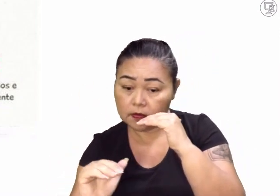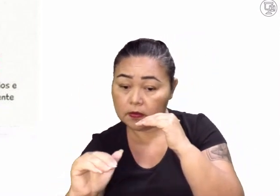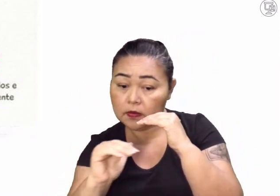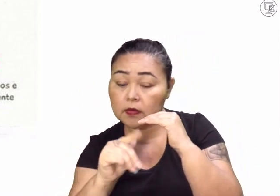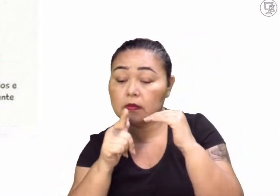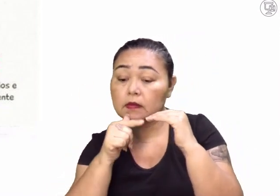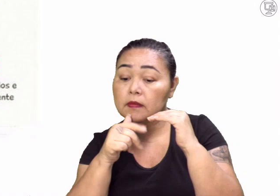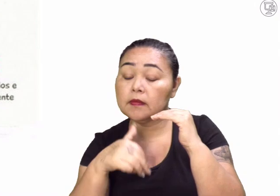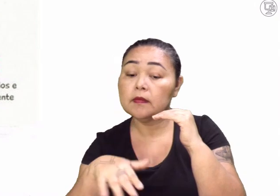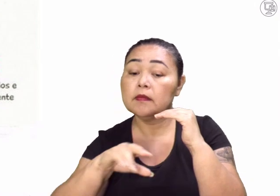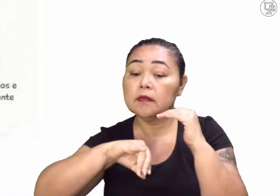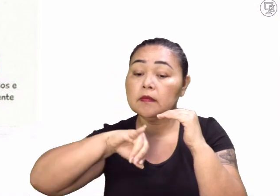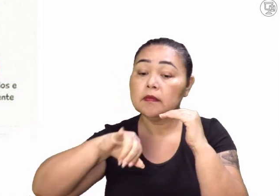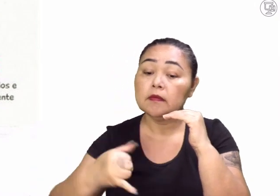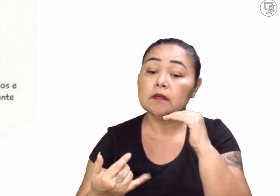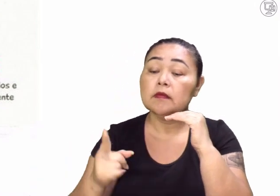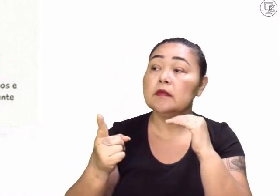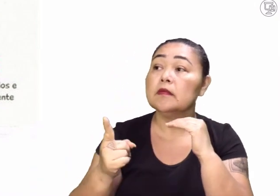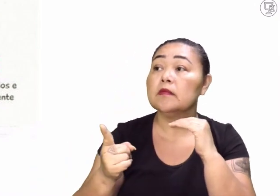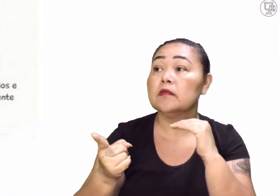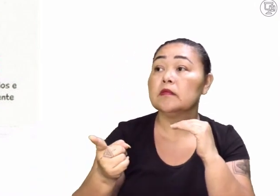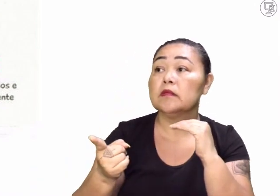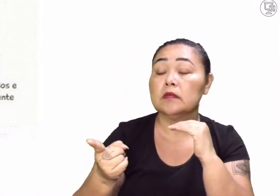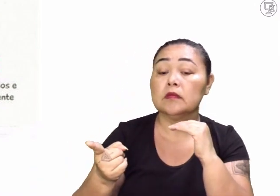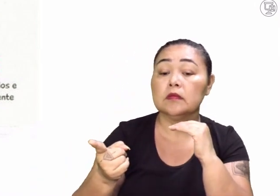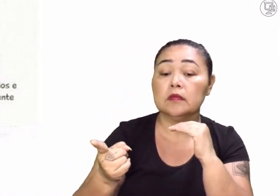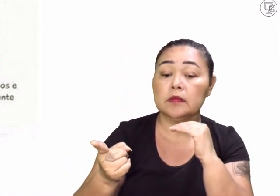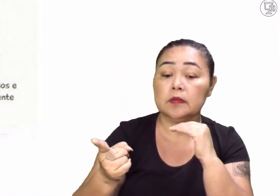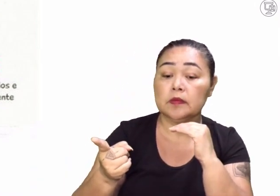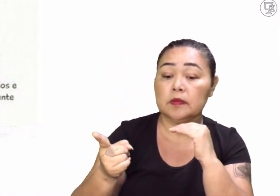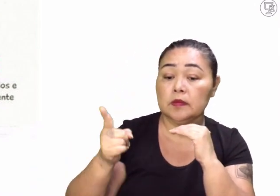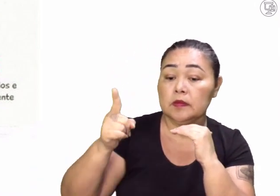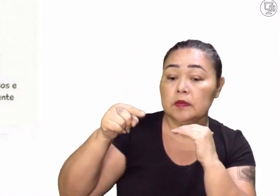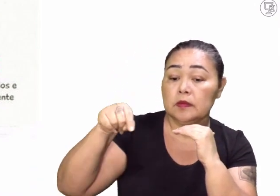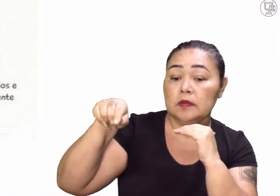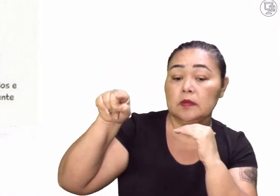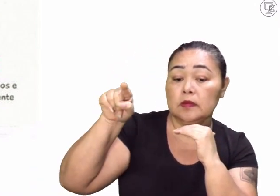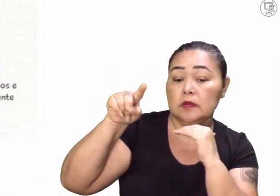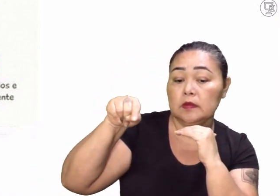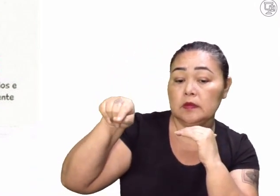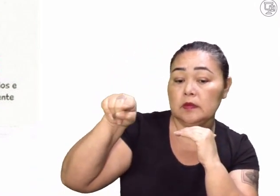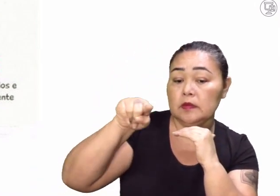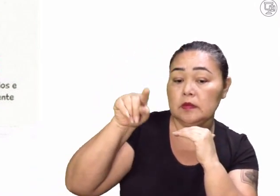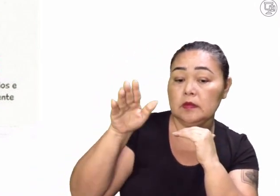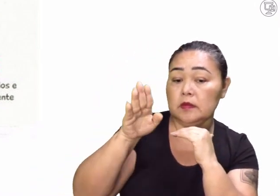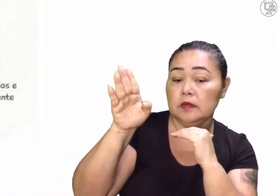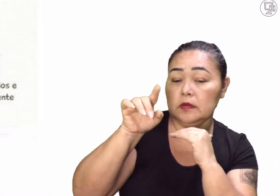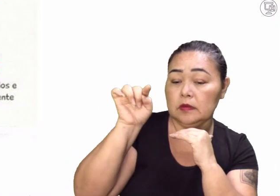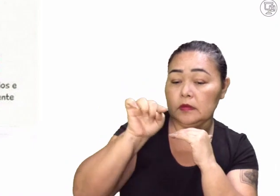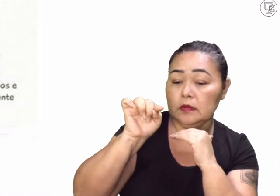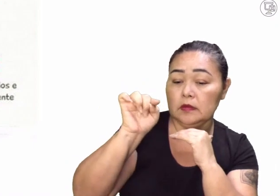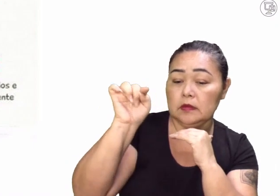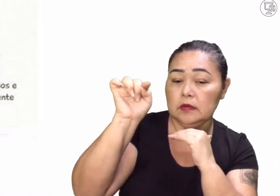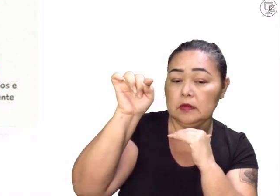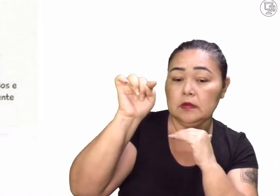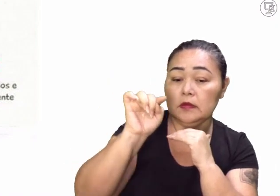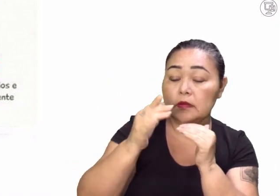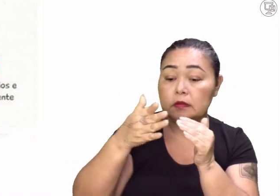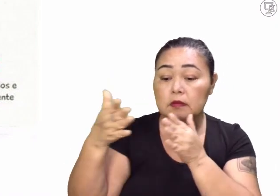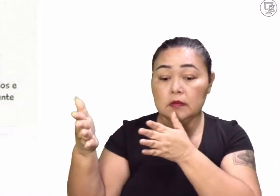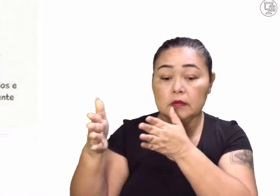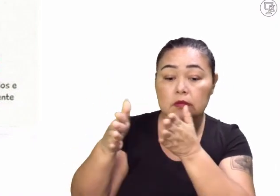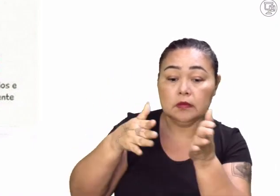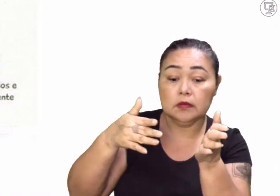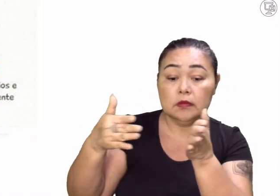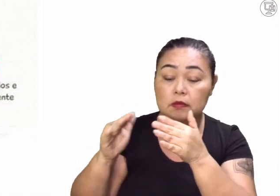nos rios. e aproveitando que você voltou, professor Jorge, também, esse pontilhado aqui, ó, que o aluno está observando, é chamado de divisor de águas,